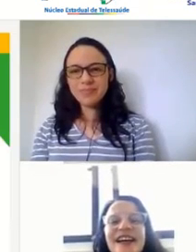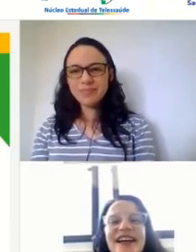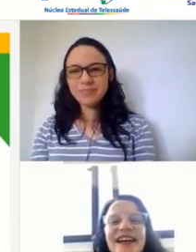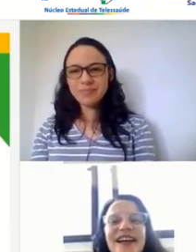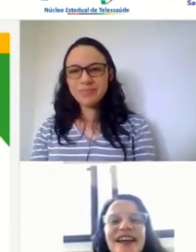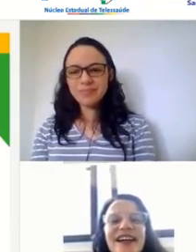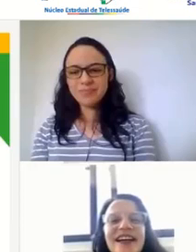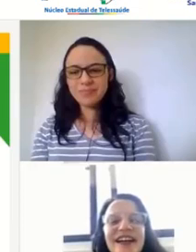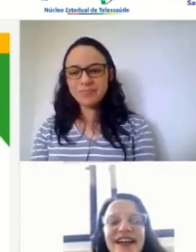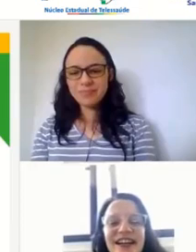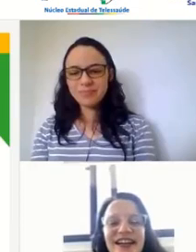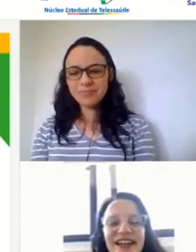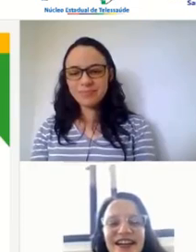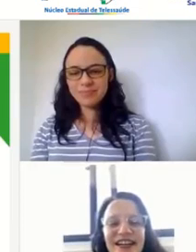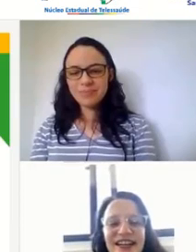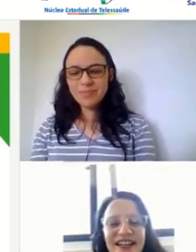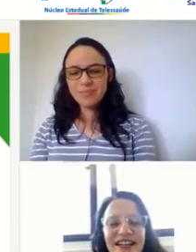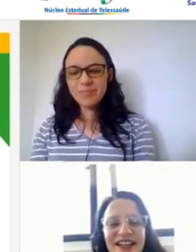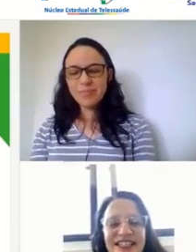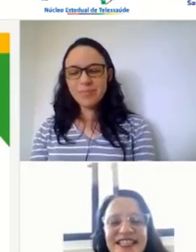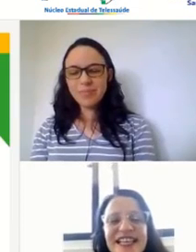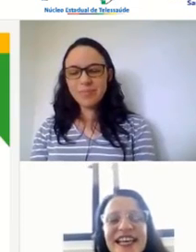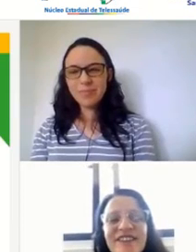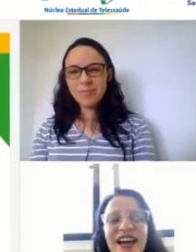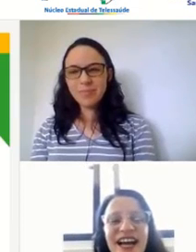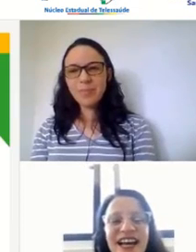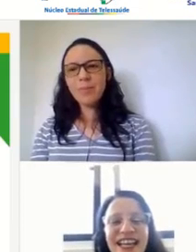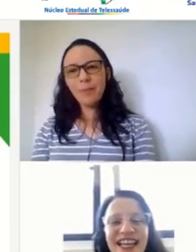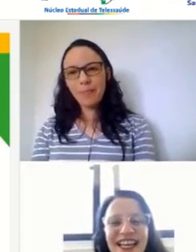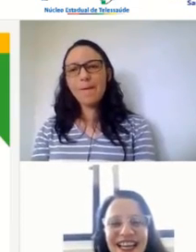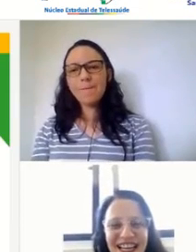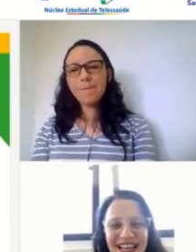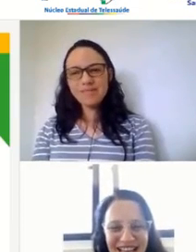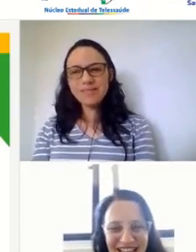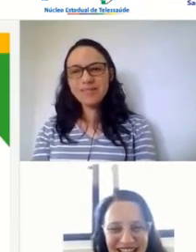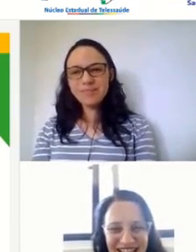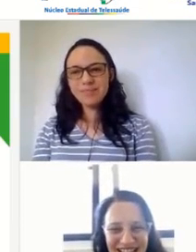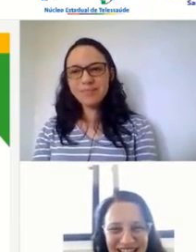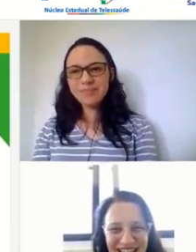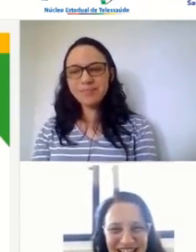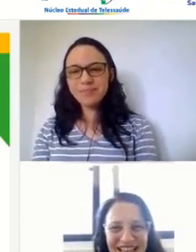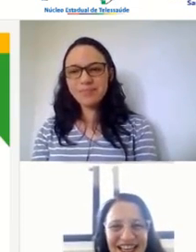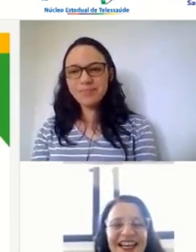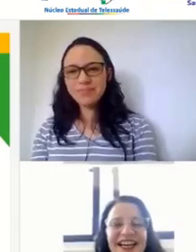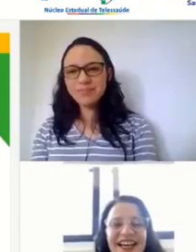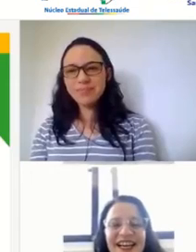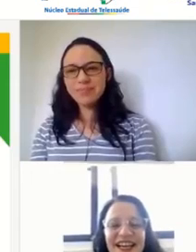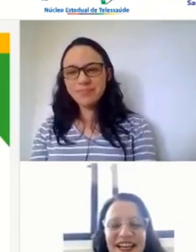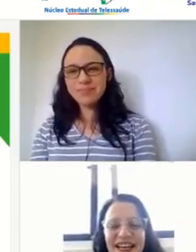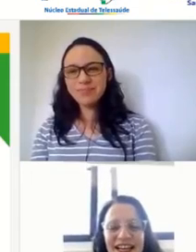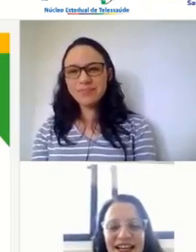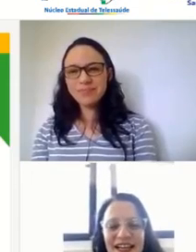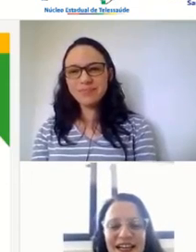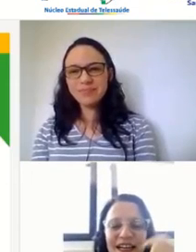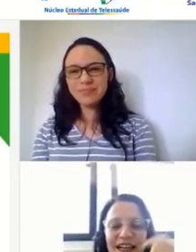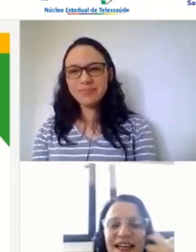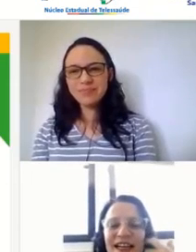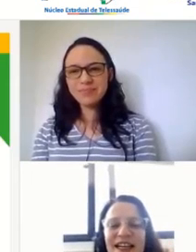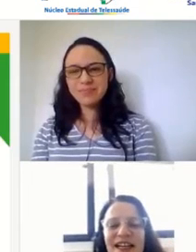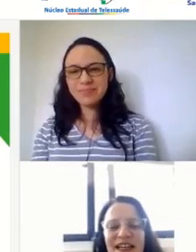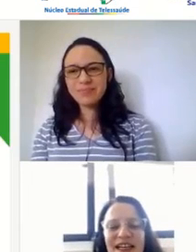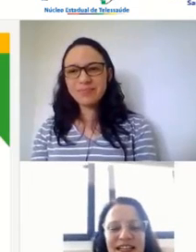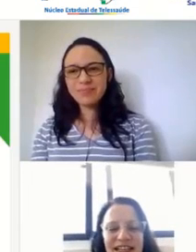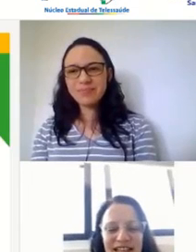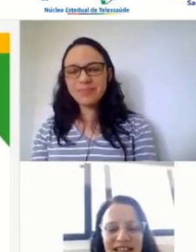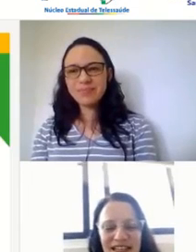na minha internet eu não vou abrir o vídeo esse é o compromisso de cair mas gostaria de parabenizar já ia dizer que